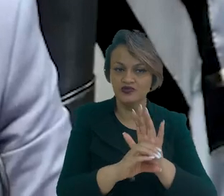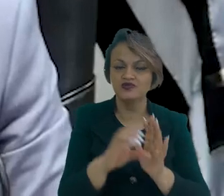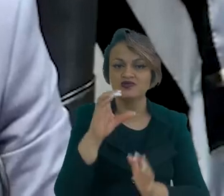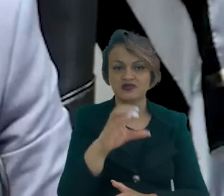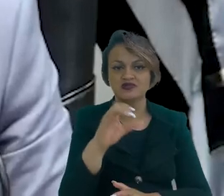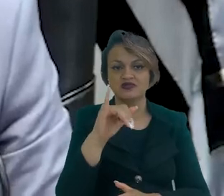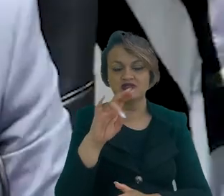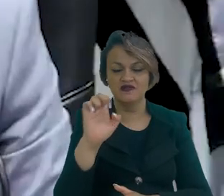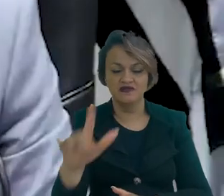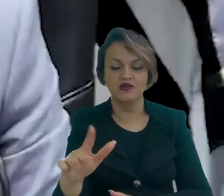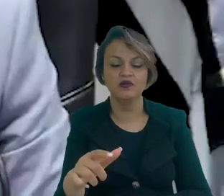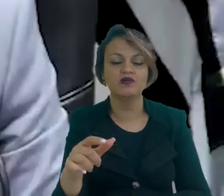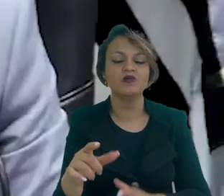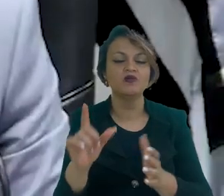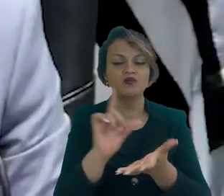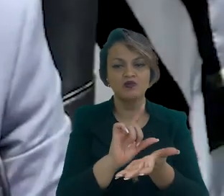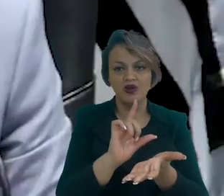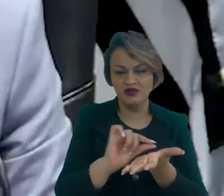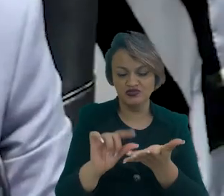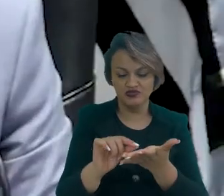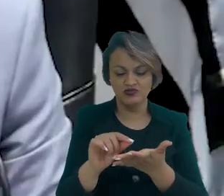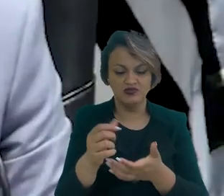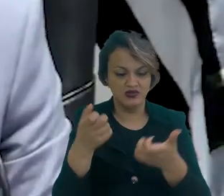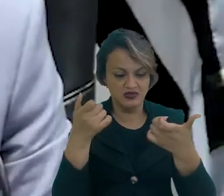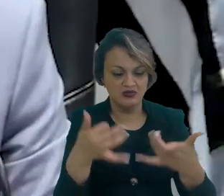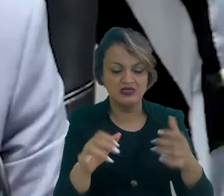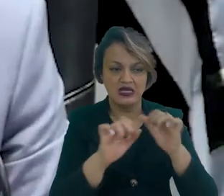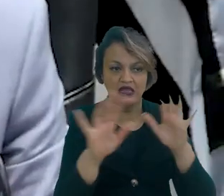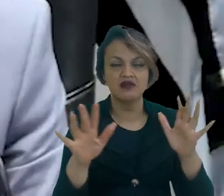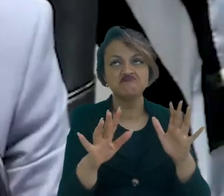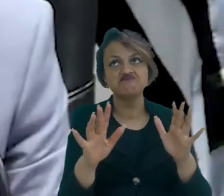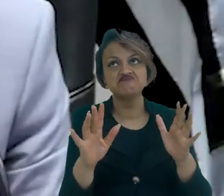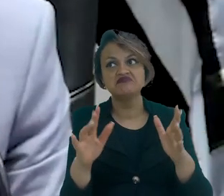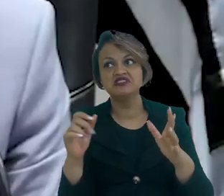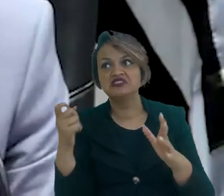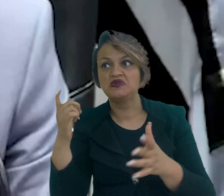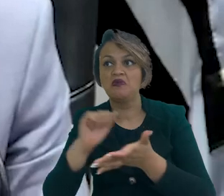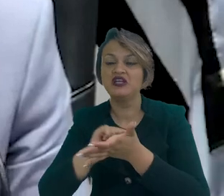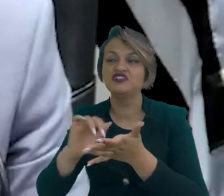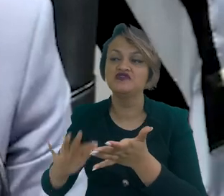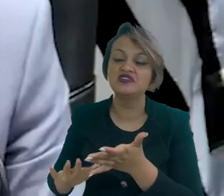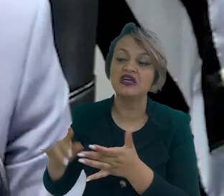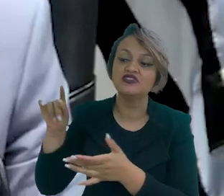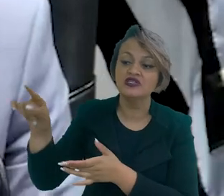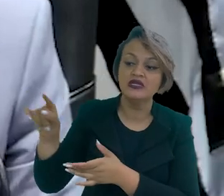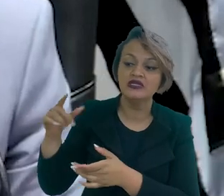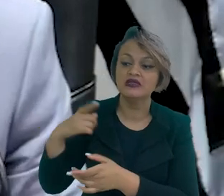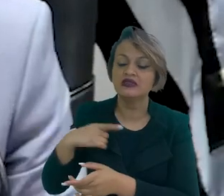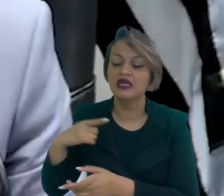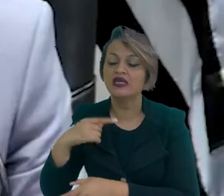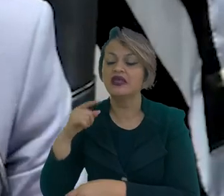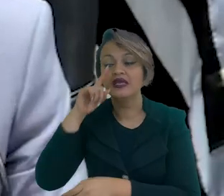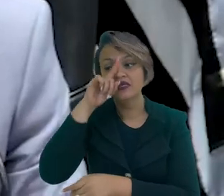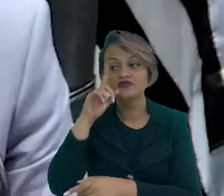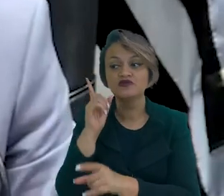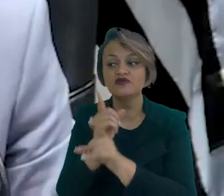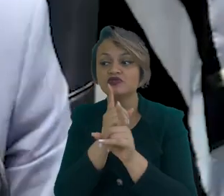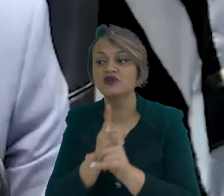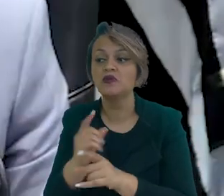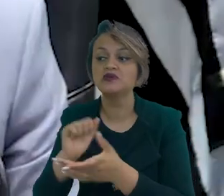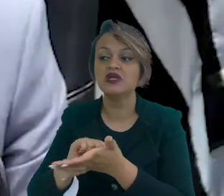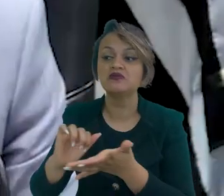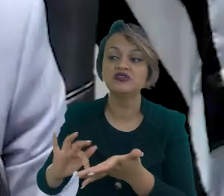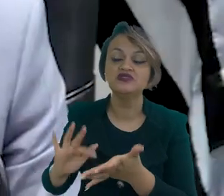ou também a partir do Código Civil porque é um artigo expressa respeito poderia numa atividade